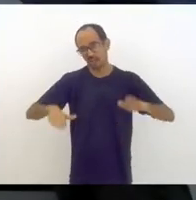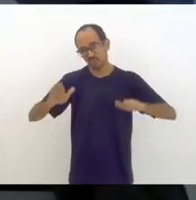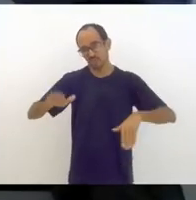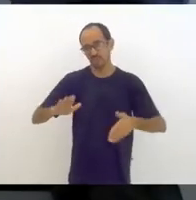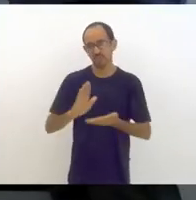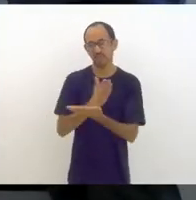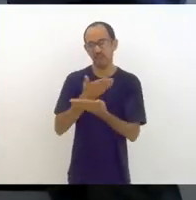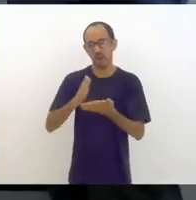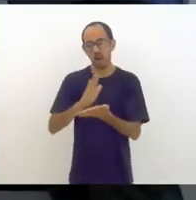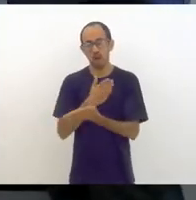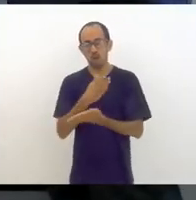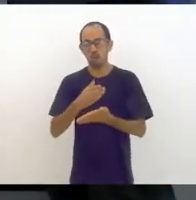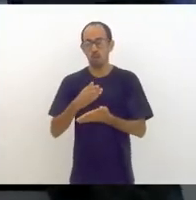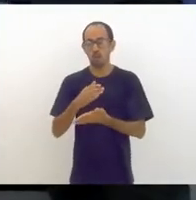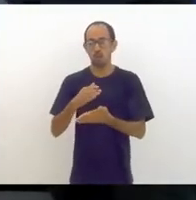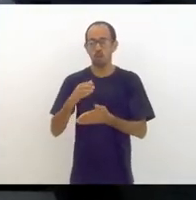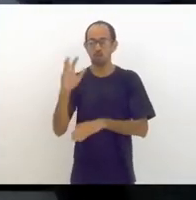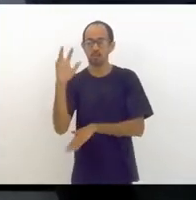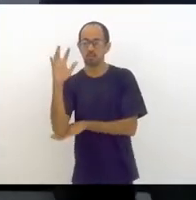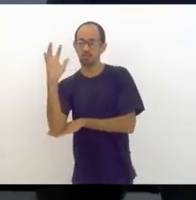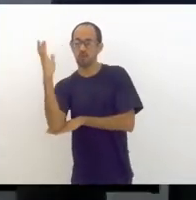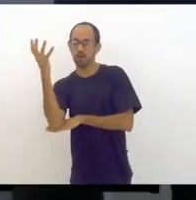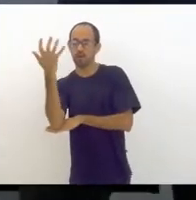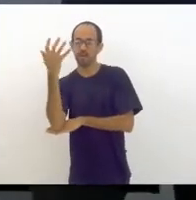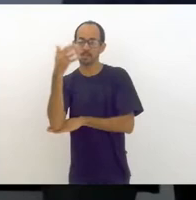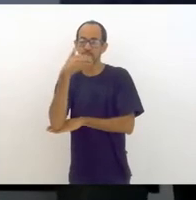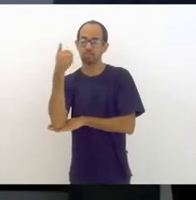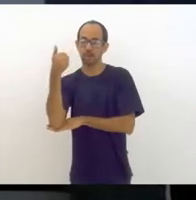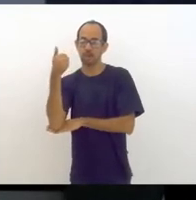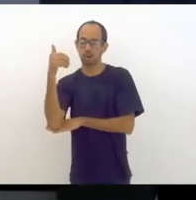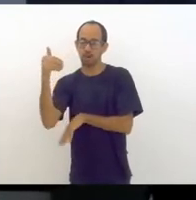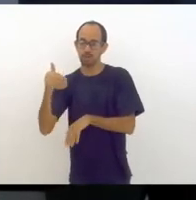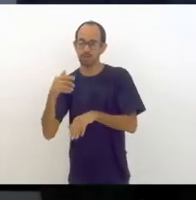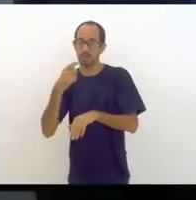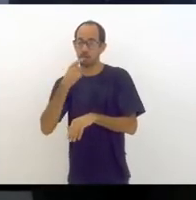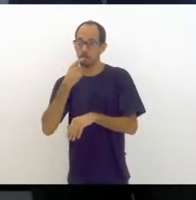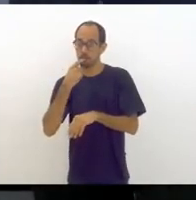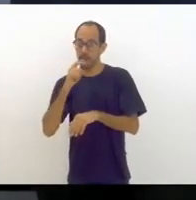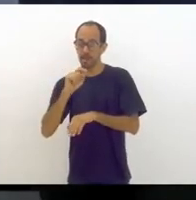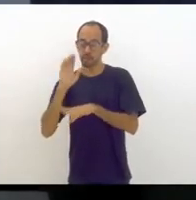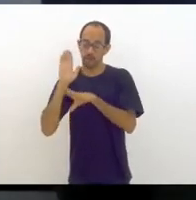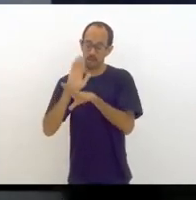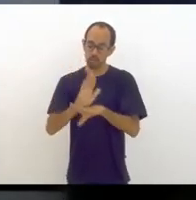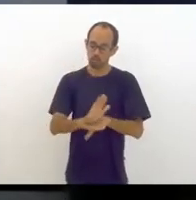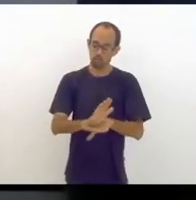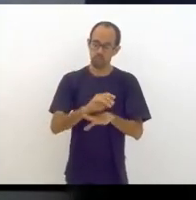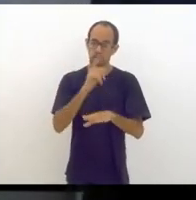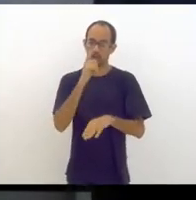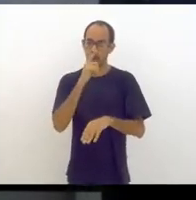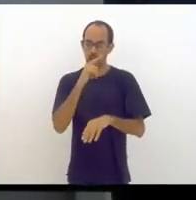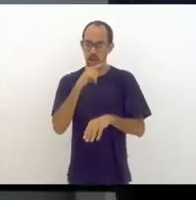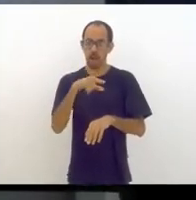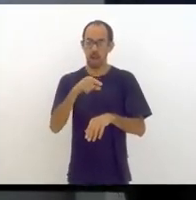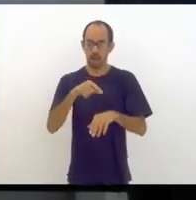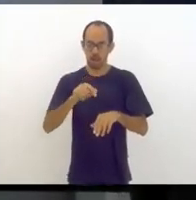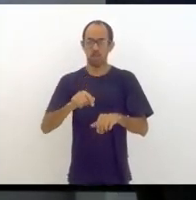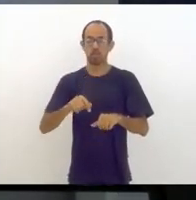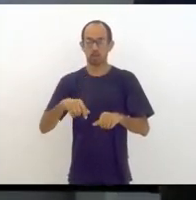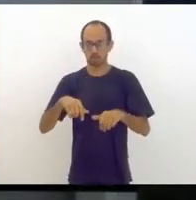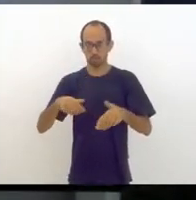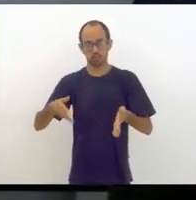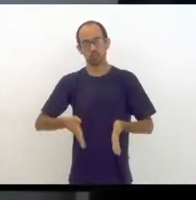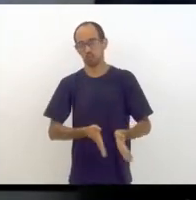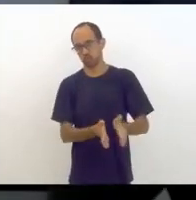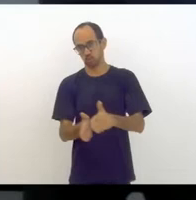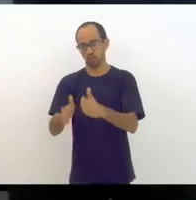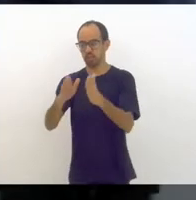alguns fragmentos de floresta mais bem conservados que drenam e contribuem com água para a bacia do Rio Paraíba do Sul,